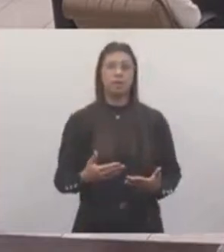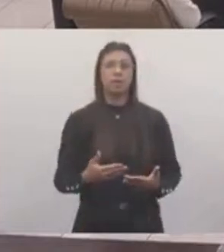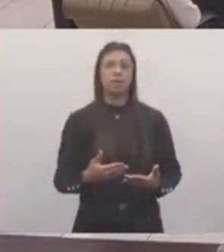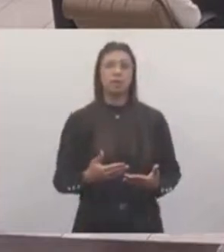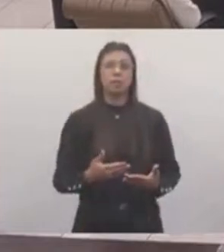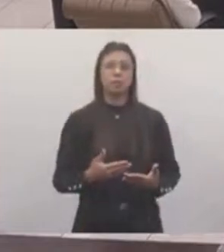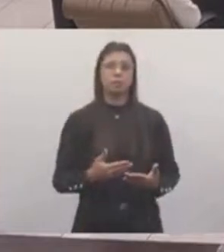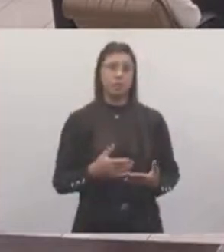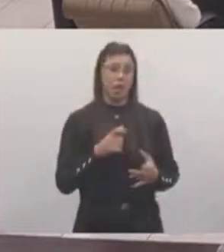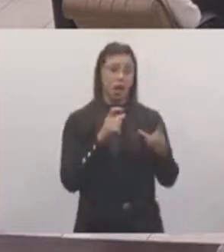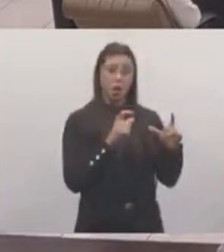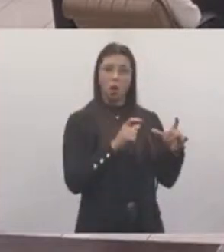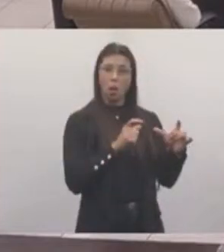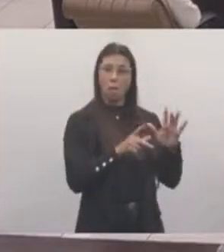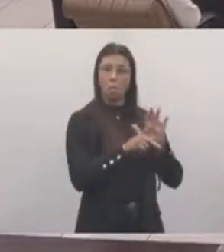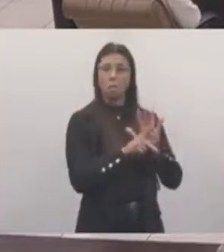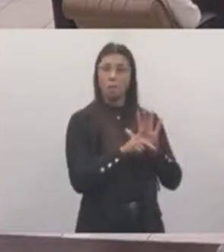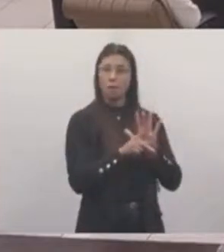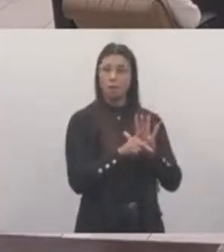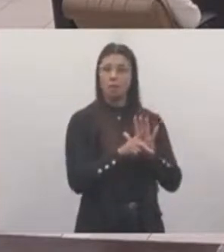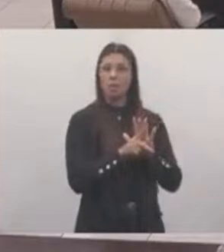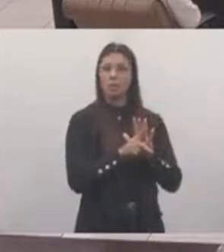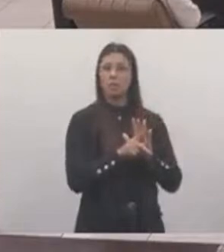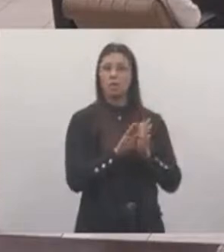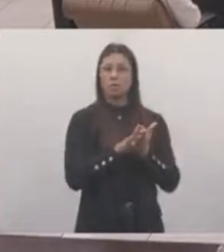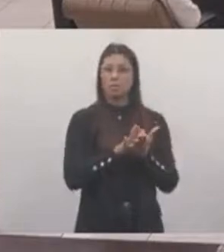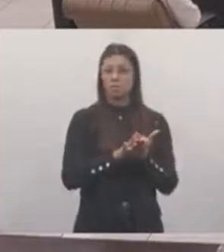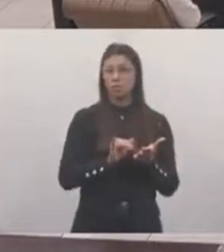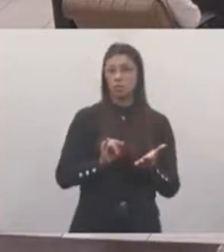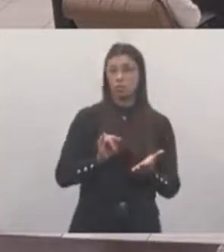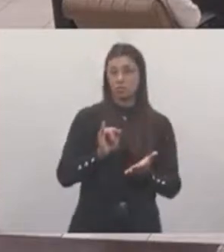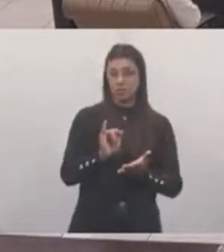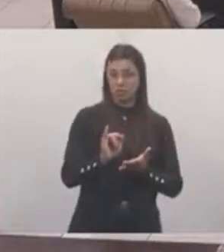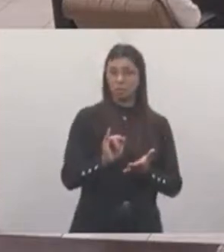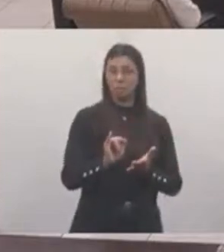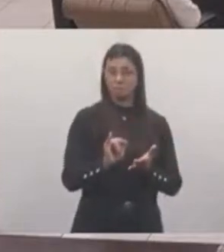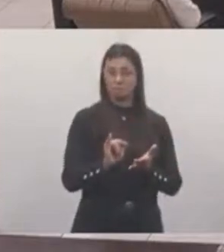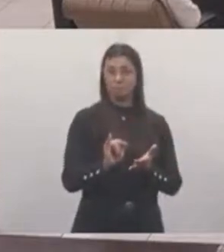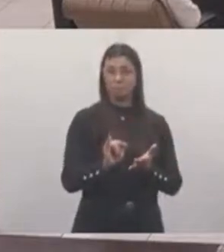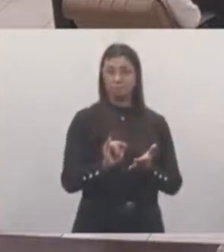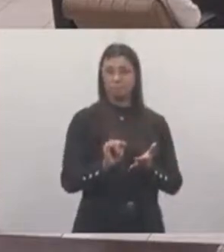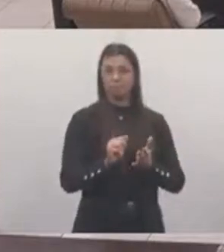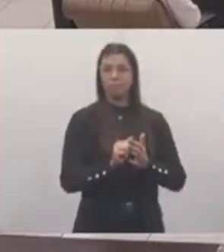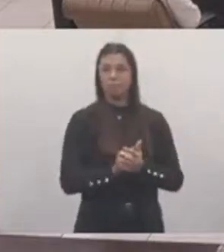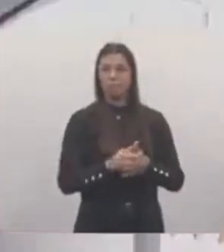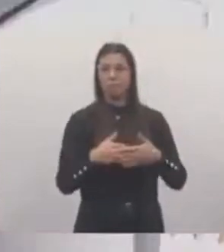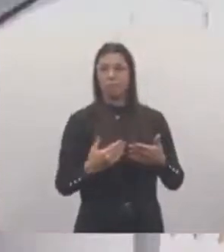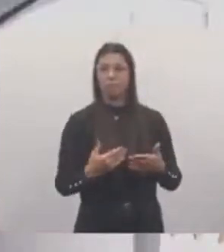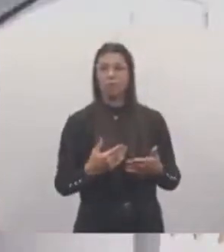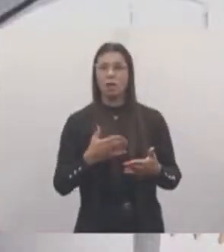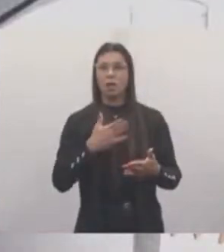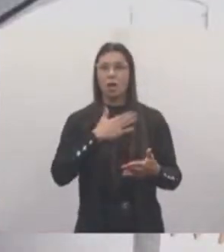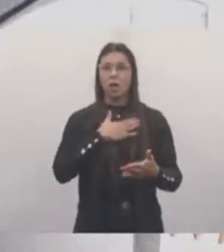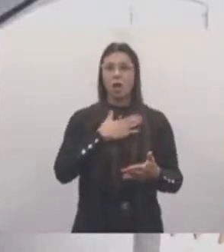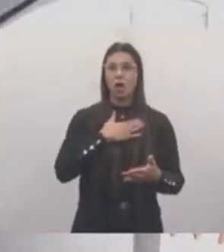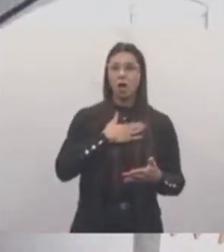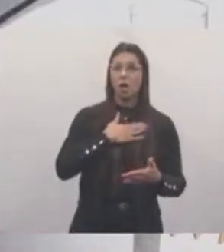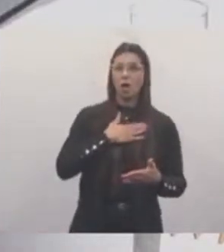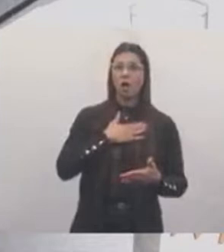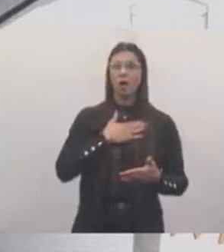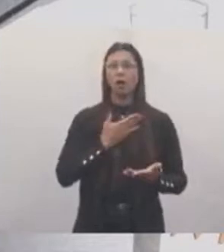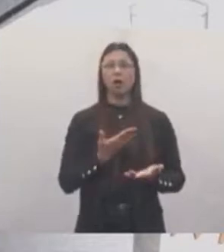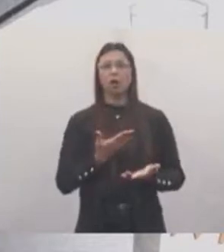para o município. Isso é uma conquista minha e do Dude, que fizemos as tratativas junto à Associação